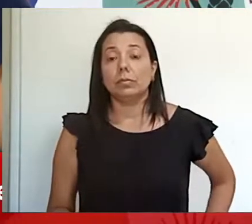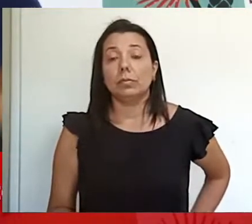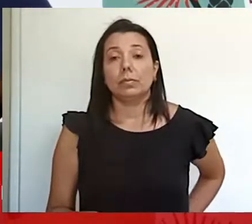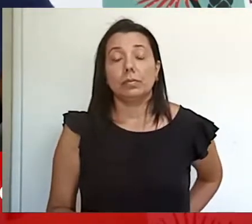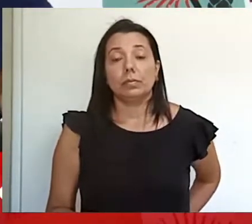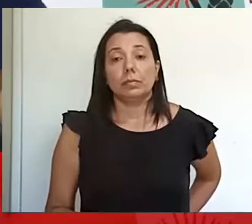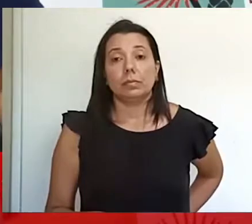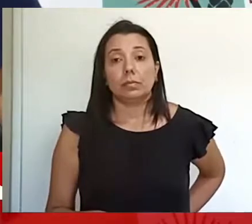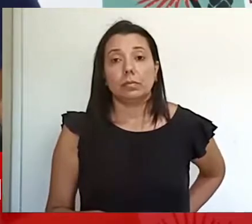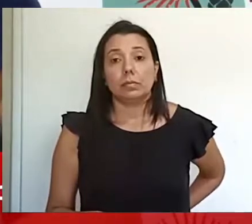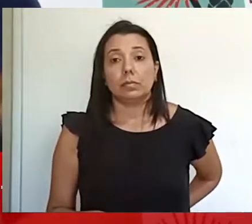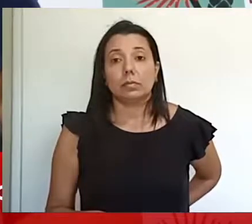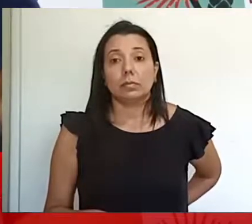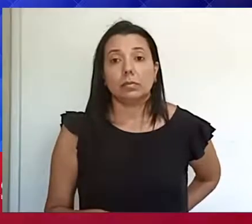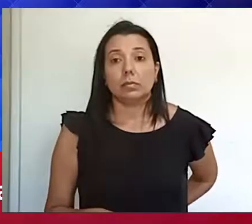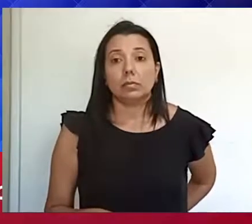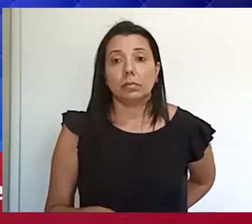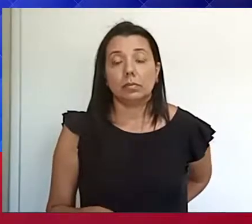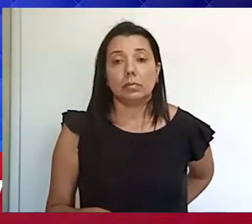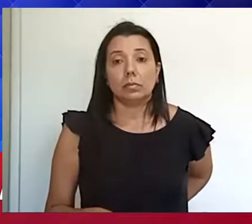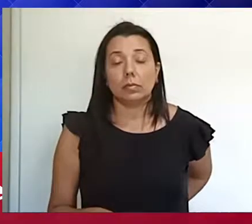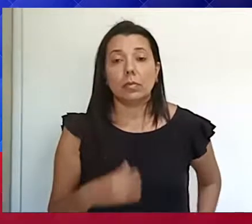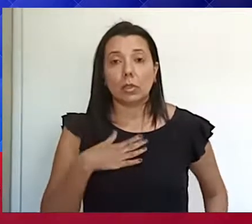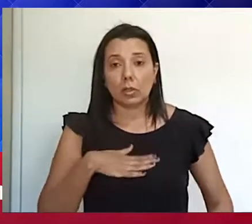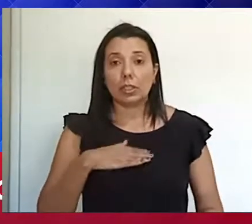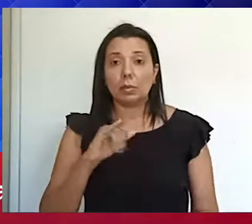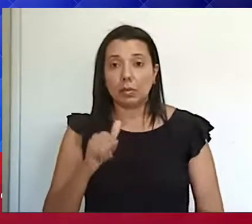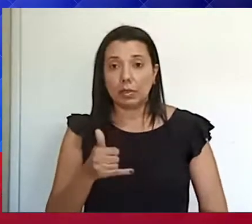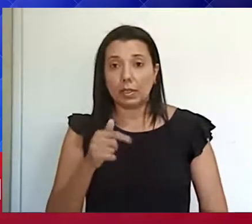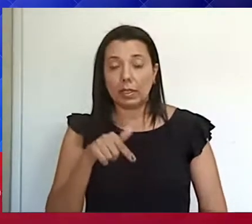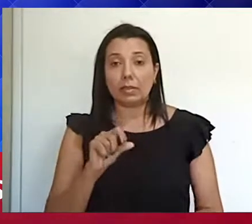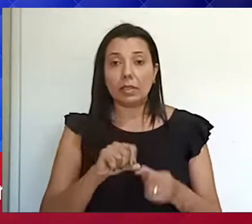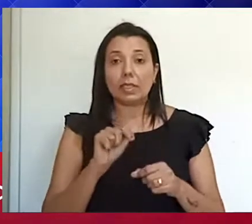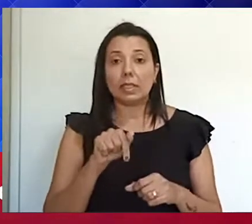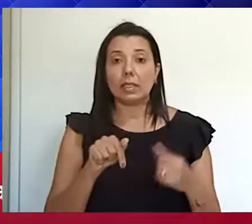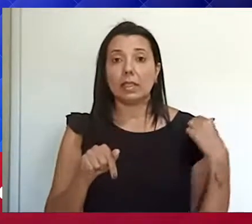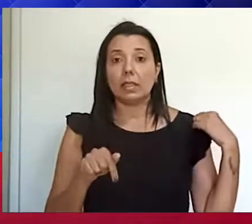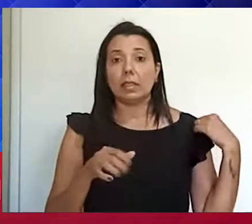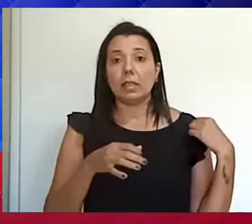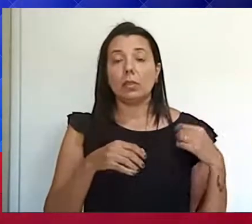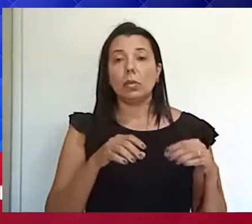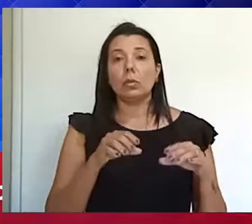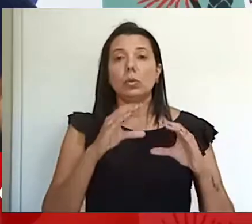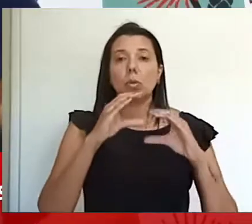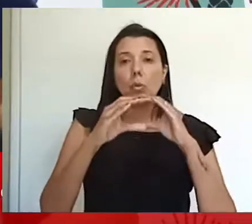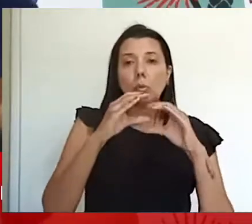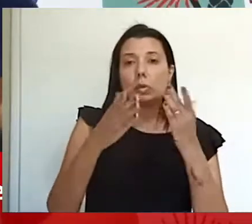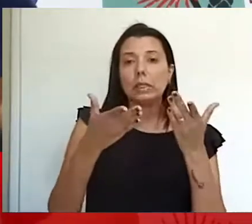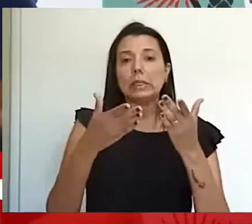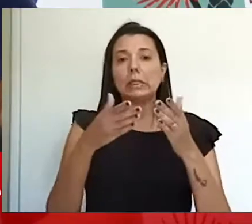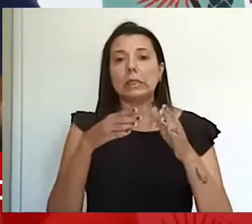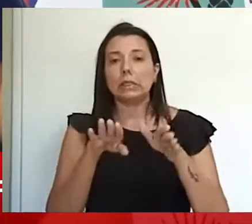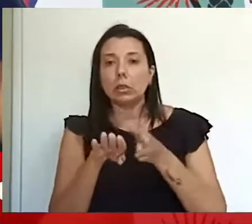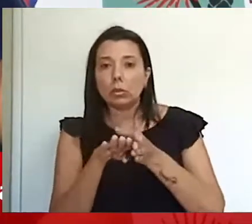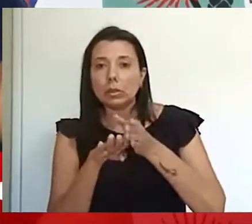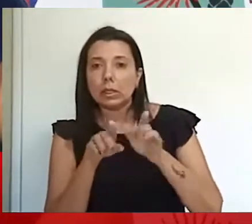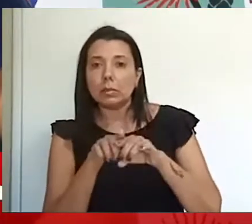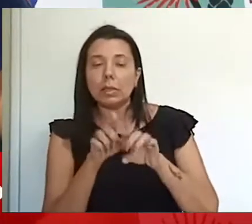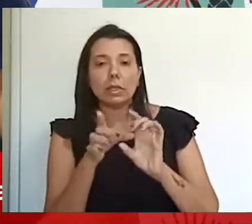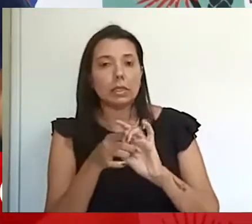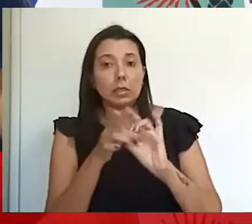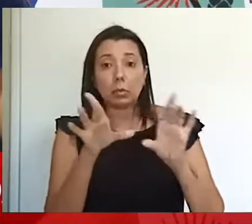Obrigada, professor Tião. Quero aproveitar e fazer aqui alguns comunicados que estão, inclusive, disponíveis no site